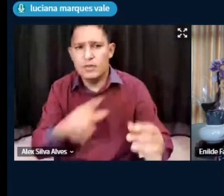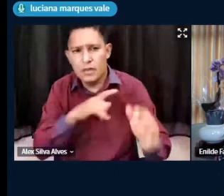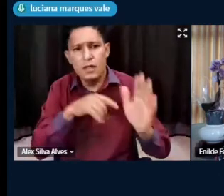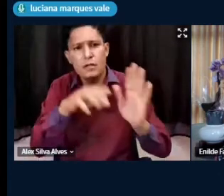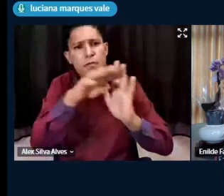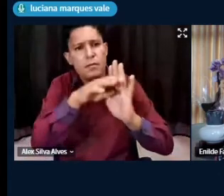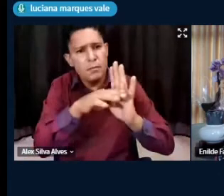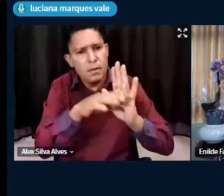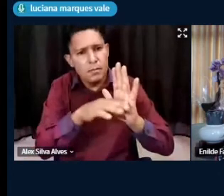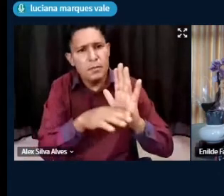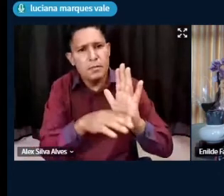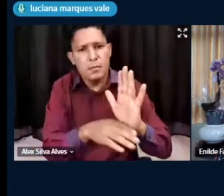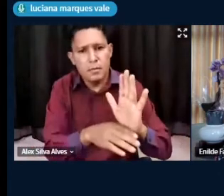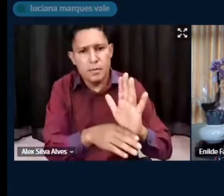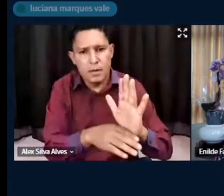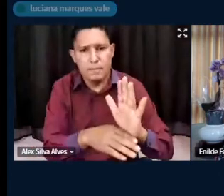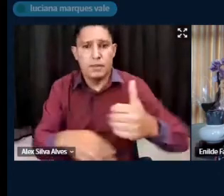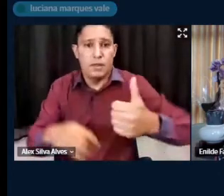objetivos específicos,